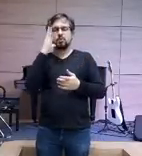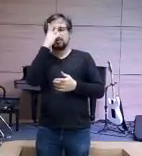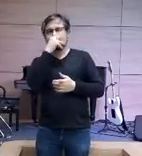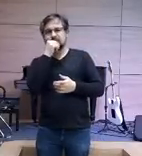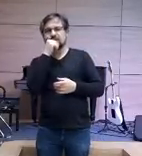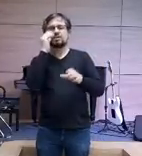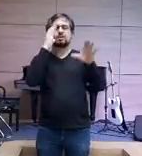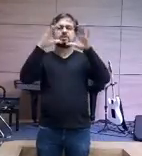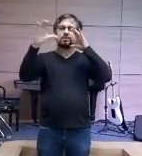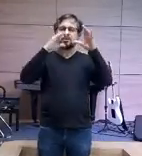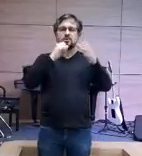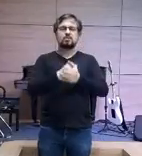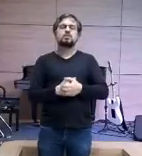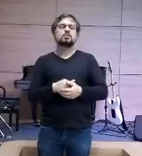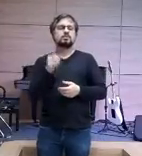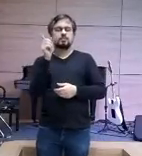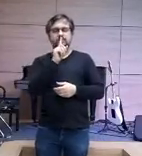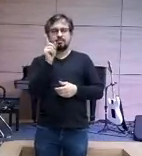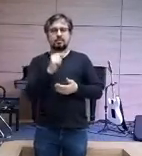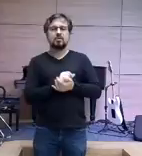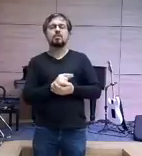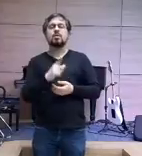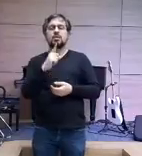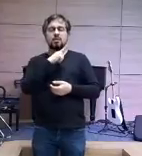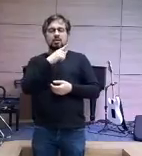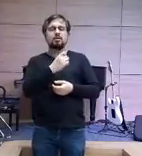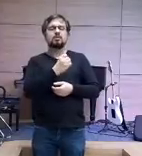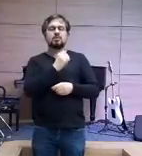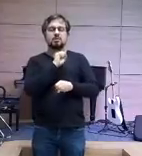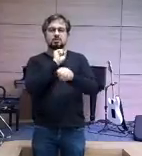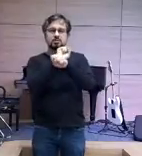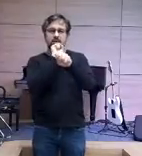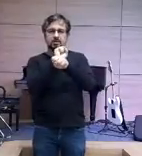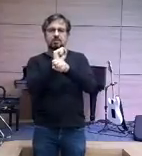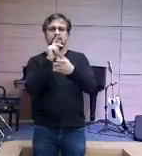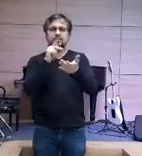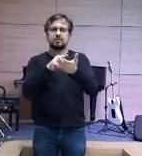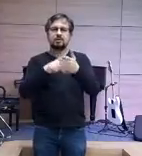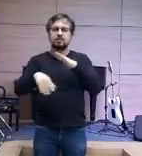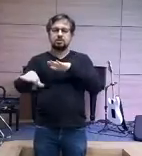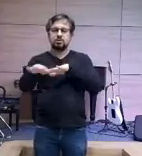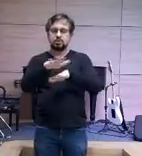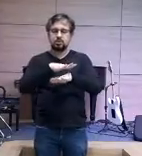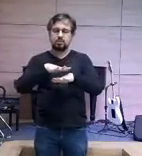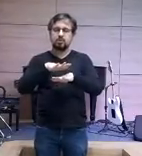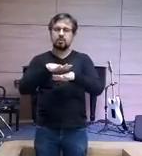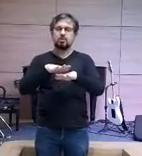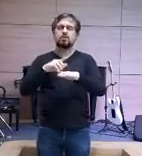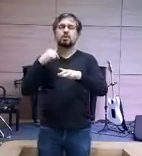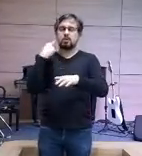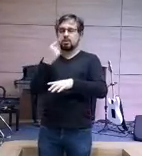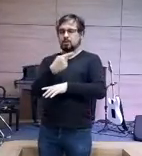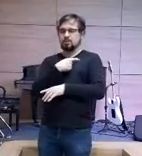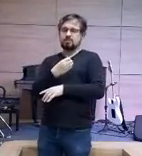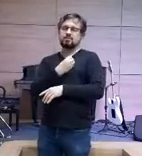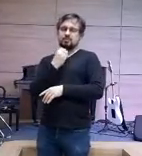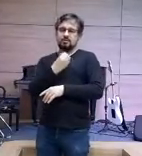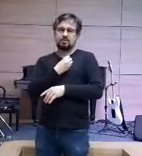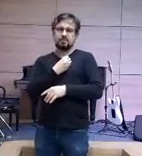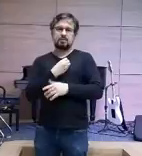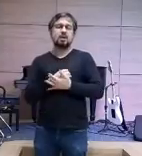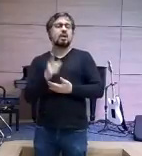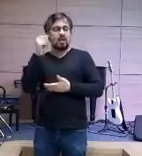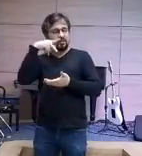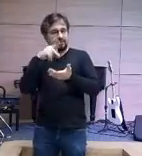canções não são belos textos não há esperança verdadeira sobre a nossa vida é